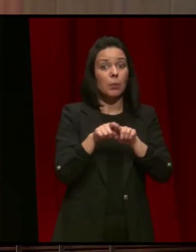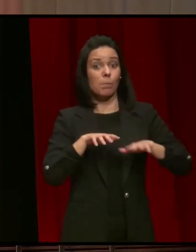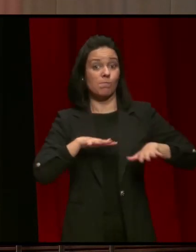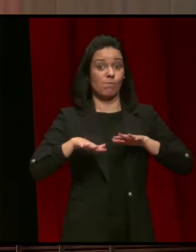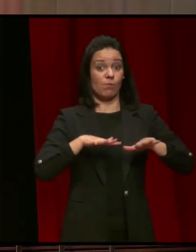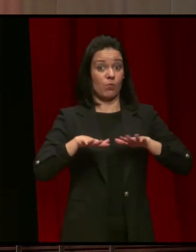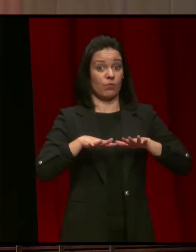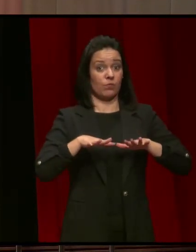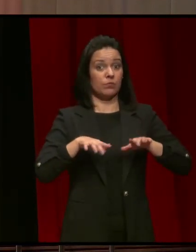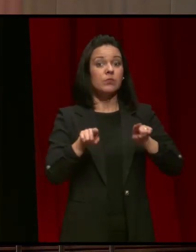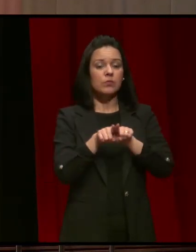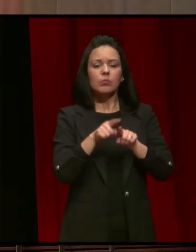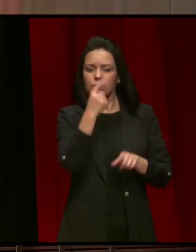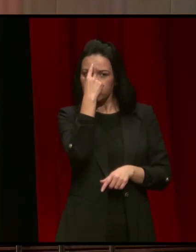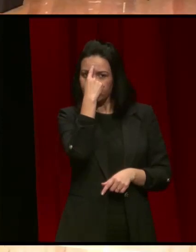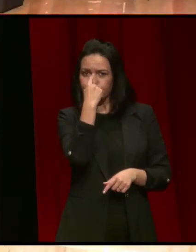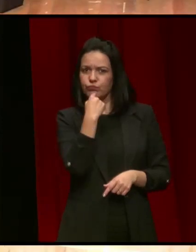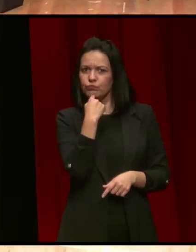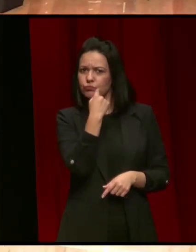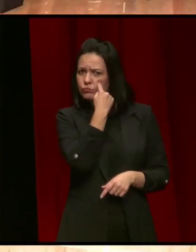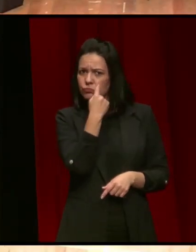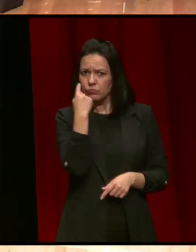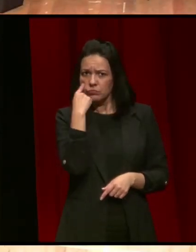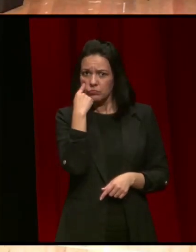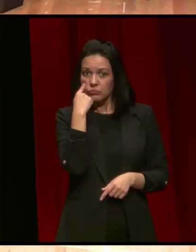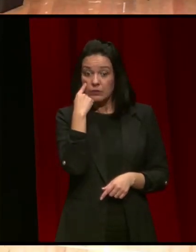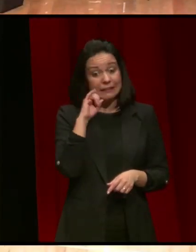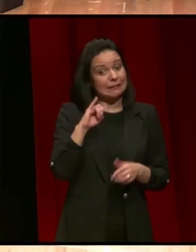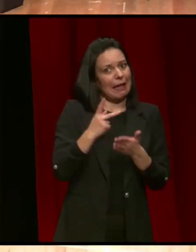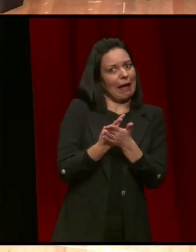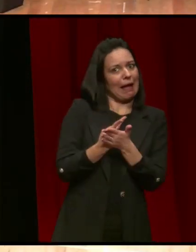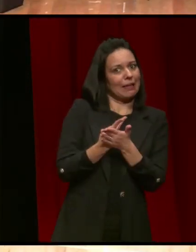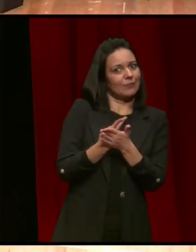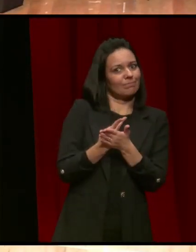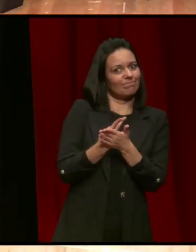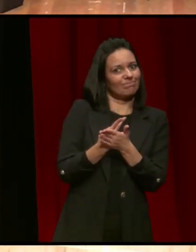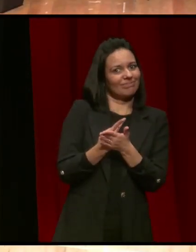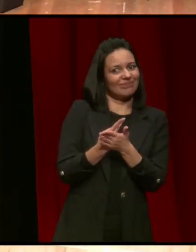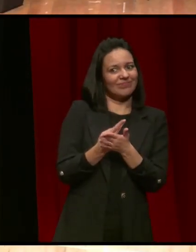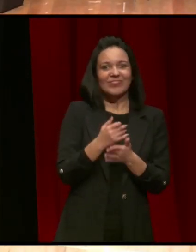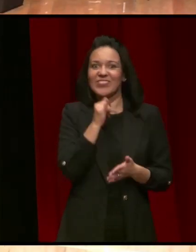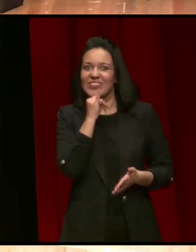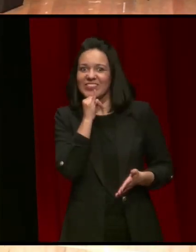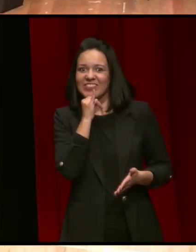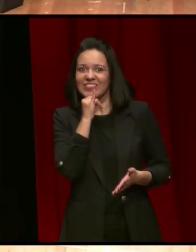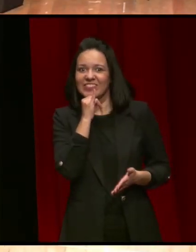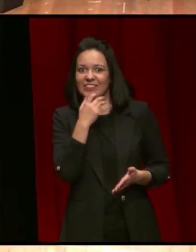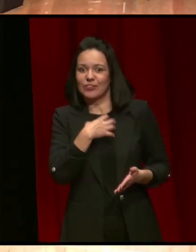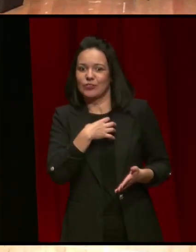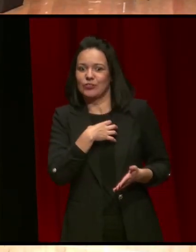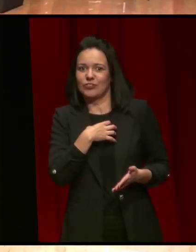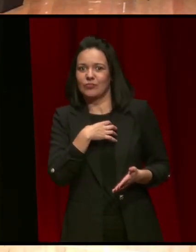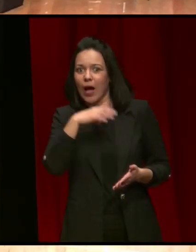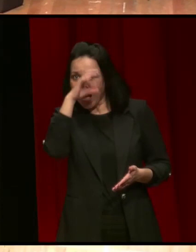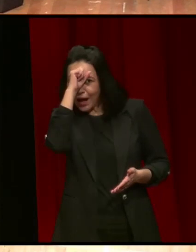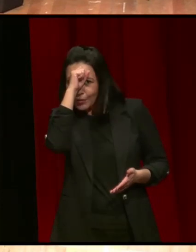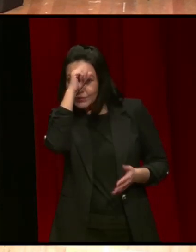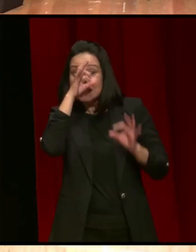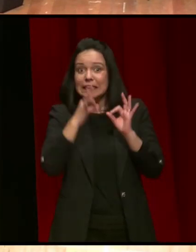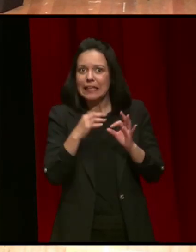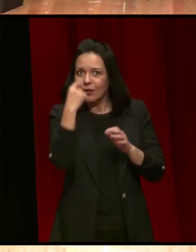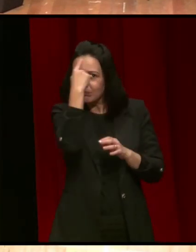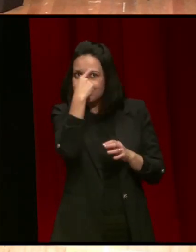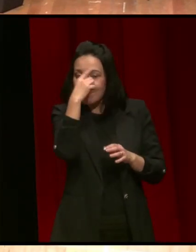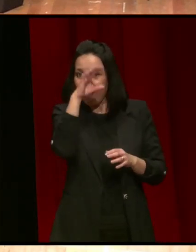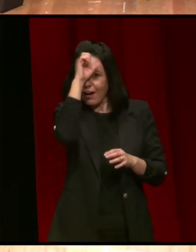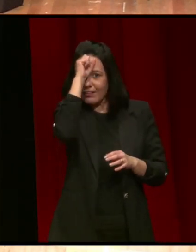mão faz e onde a mão é colocada. Se você mudar o movimento da mão, mesmo que a mão tenha o mesmo formato, ela tem outro significado na língua.